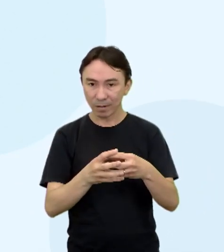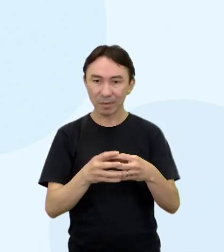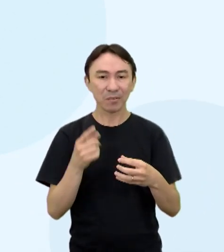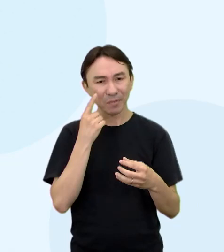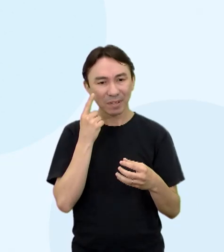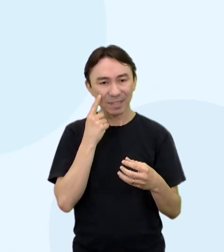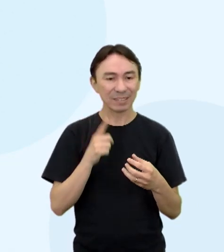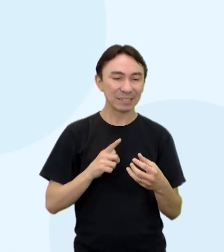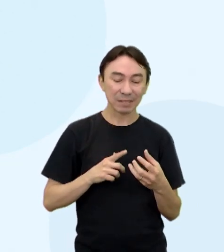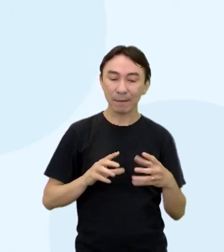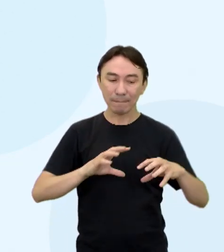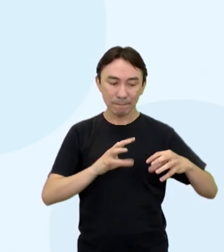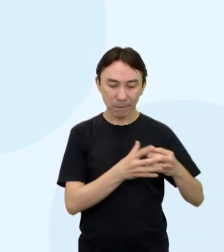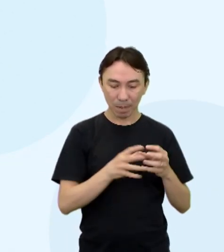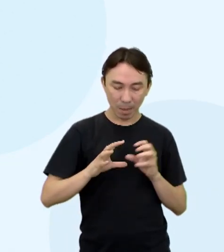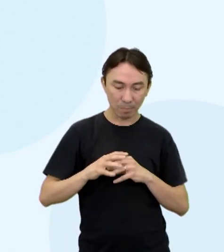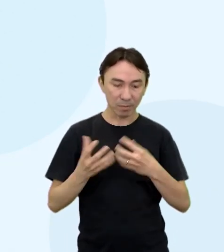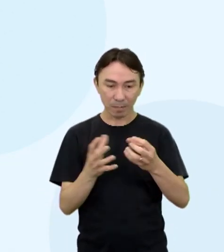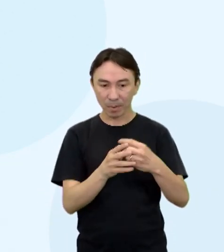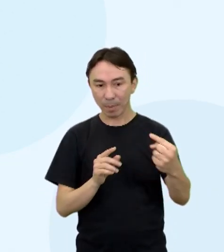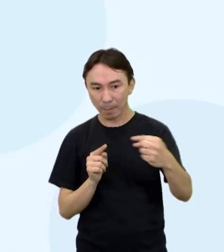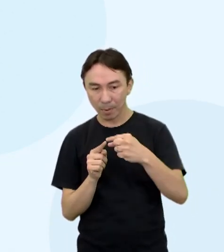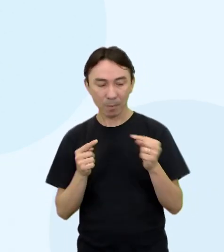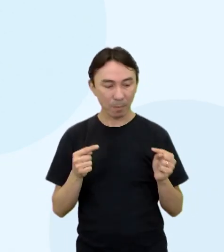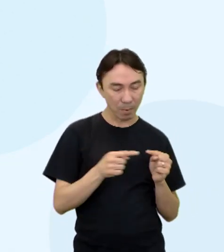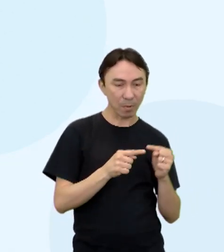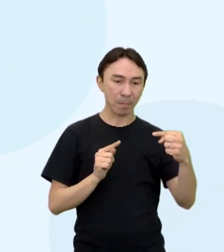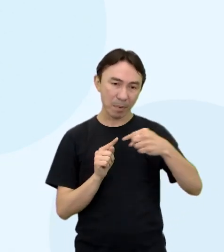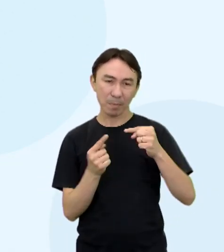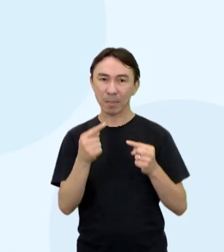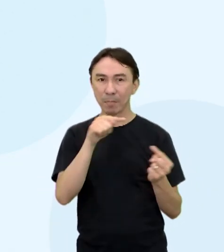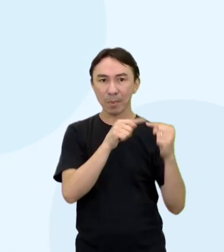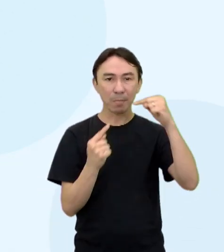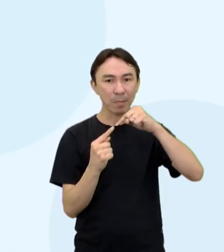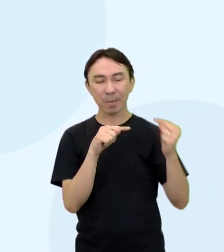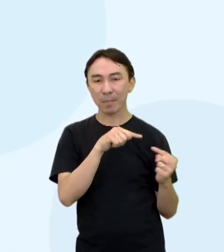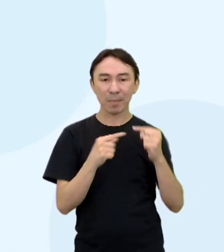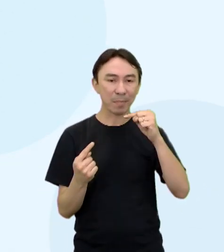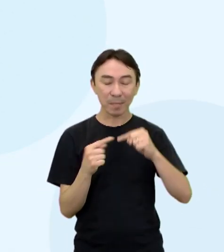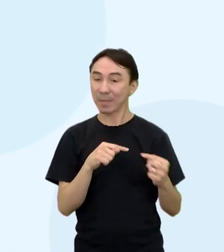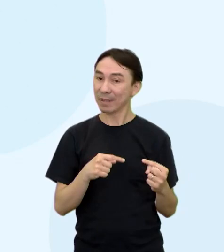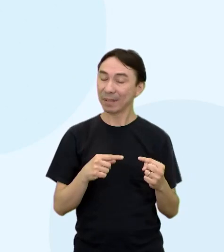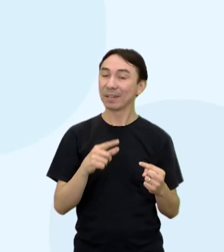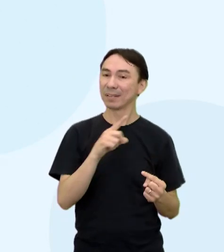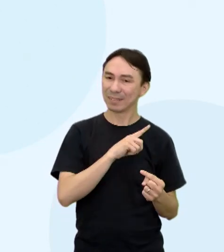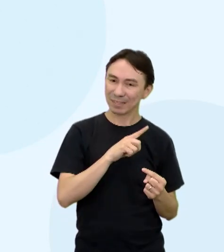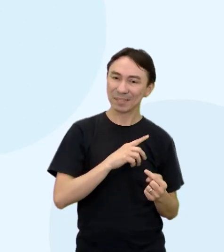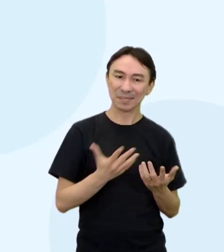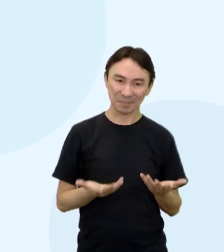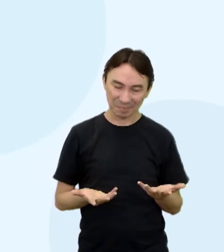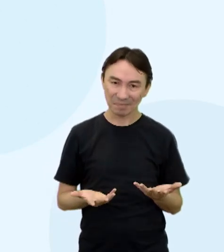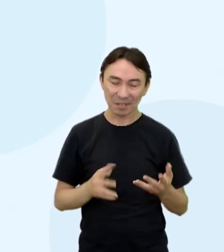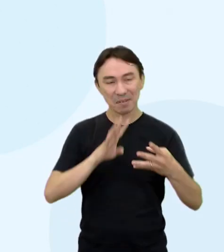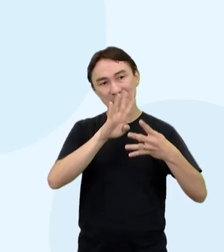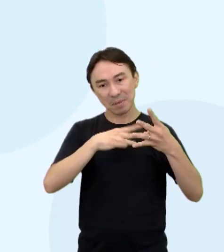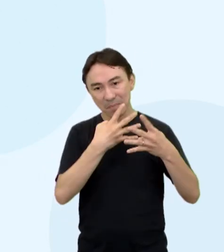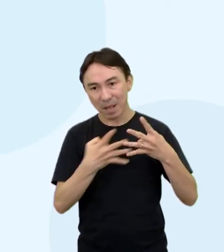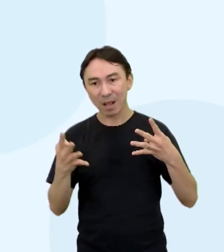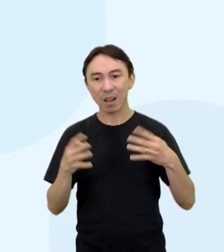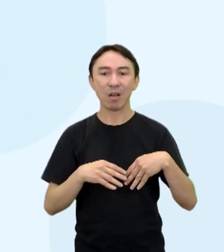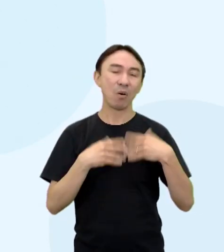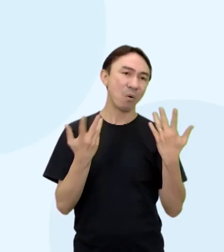coleção com todos os elementos de outra coleção por meio de diagramas de árvore ou por tabelas.